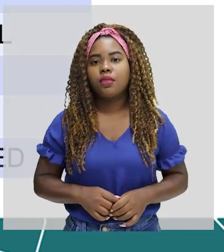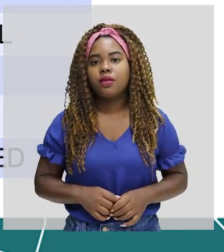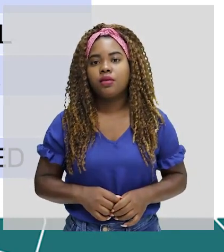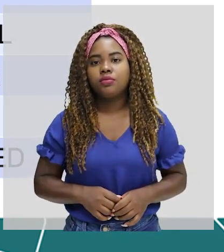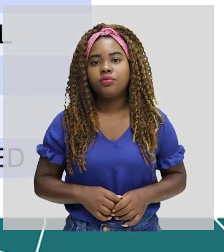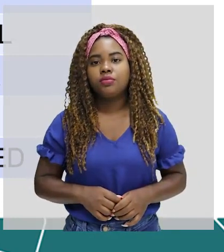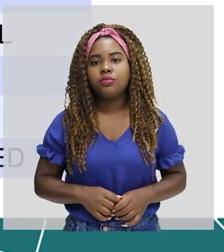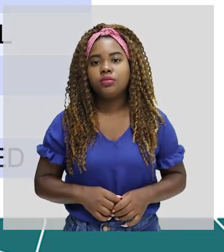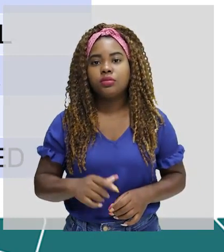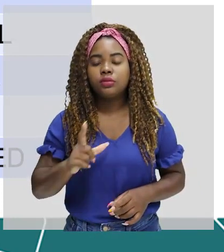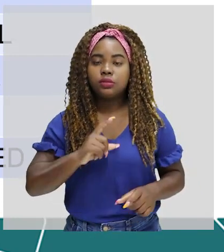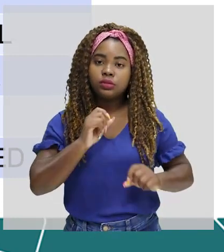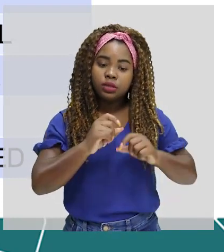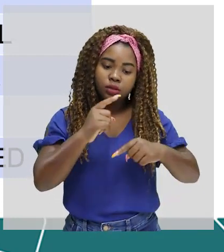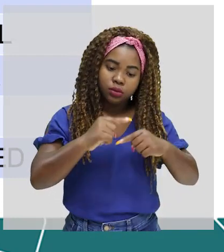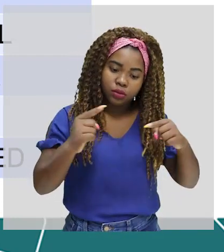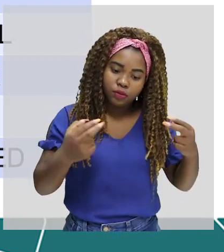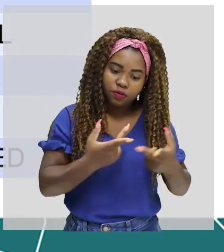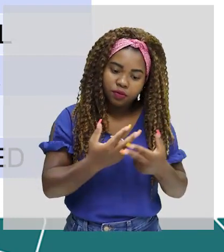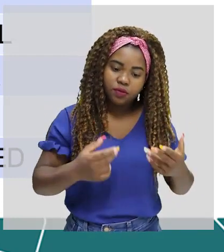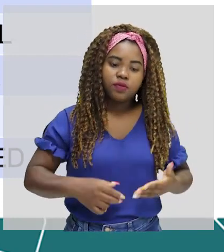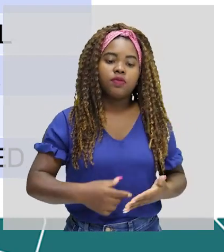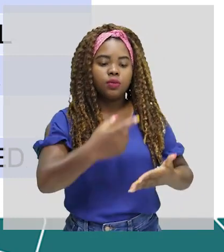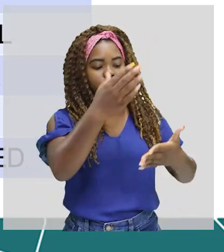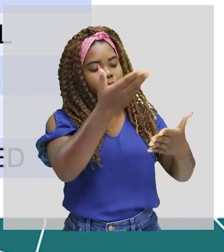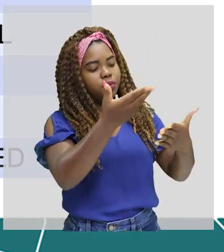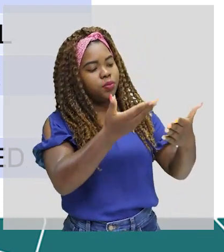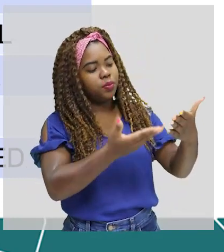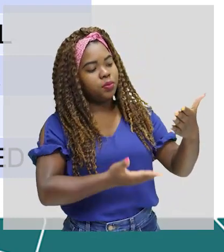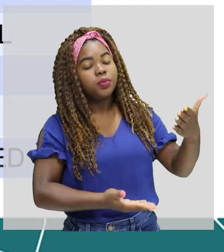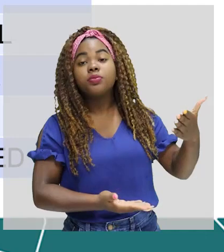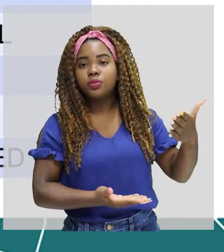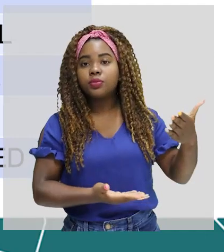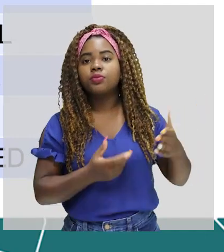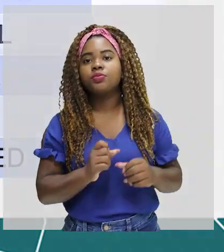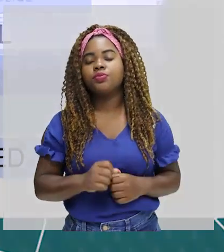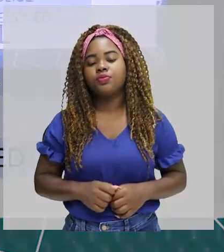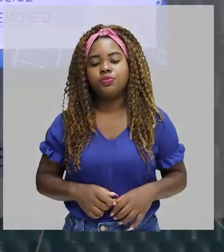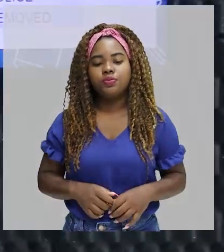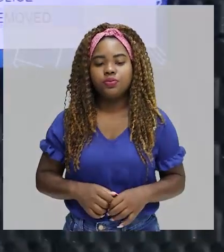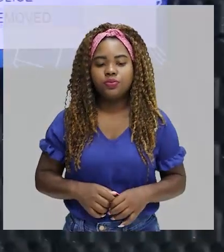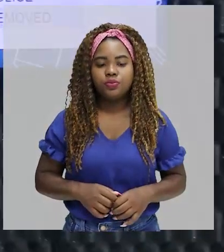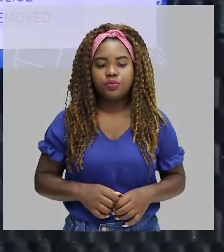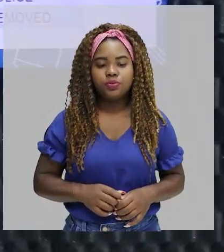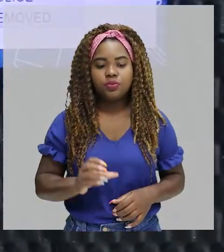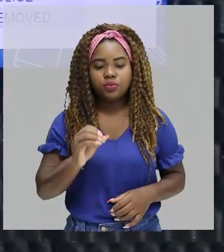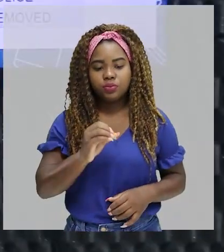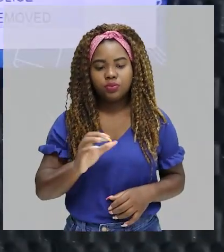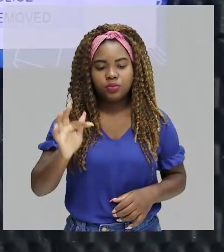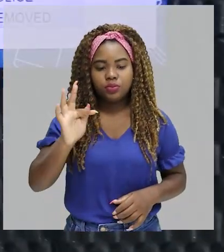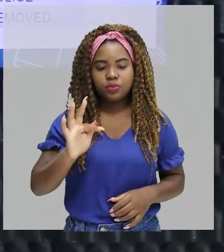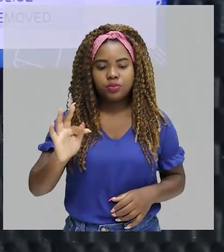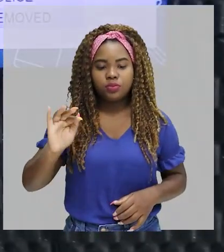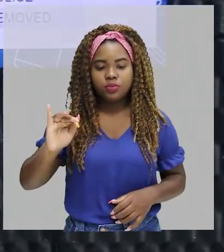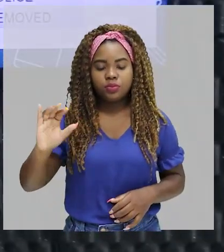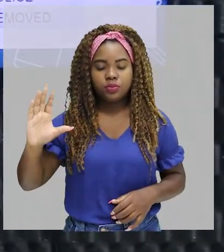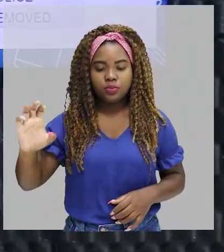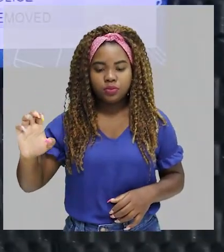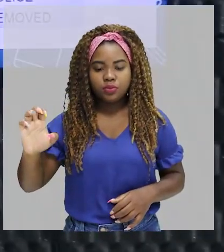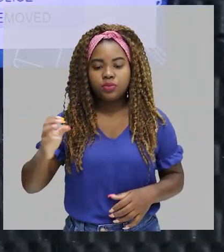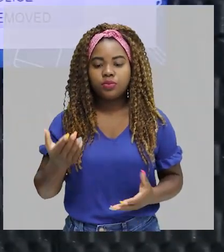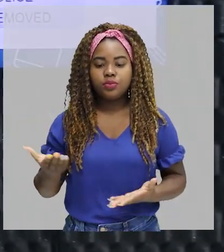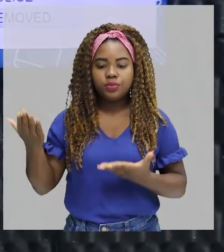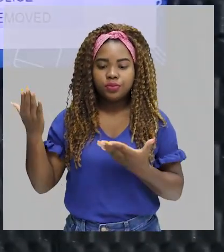apostila e no roteiro, que aí vocês vão ver uma lista com todos esses detalhes, tá bom? Office é escritório, parece